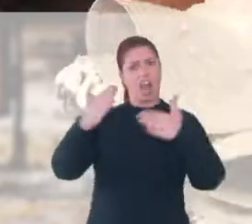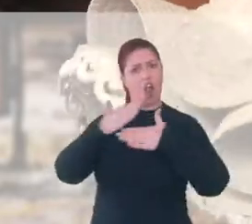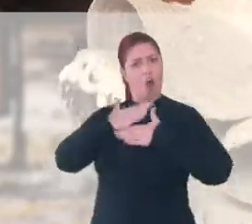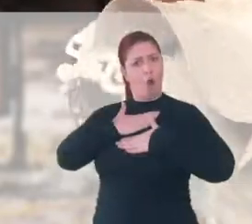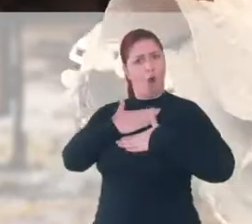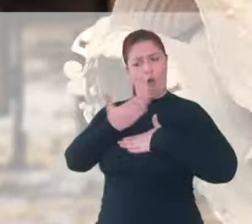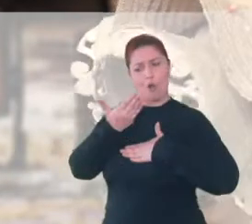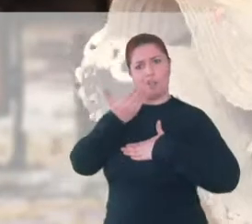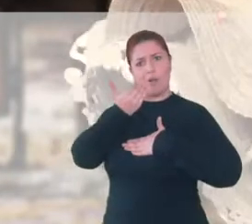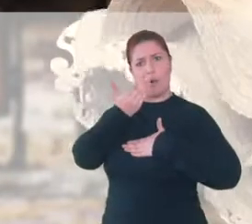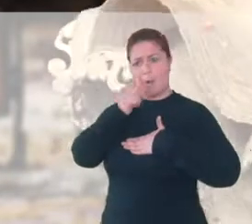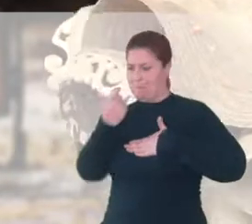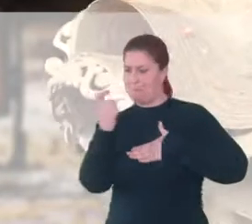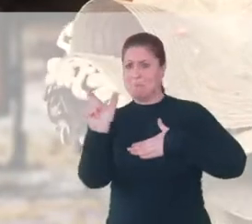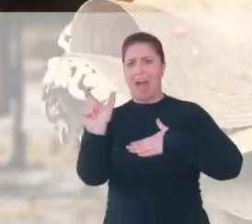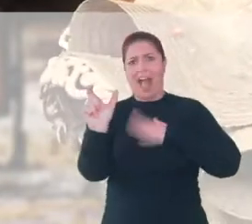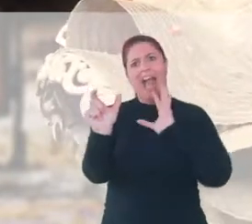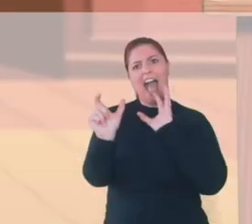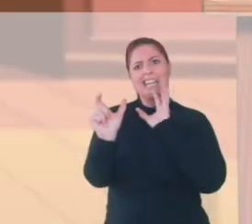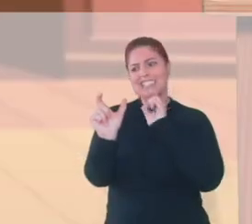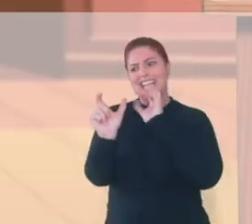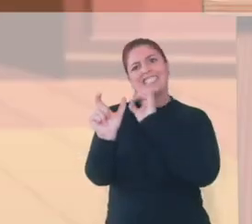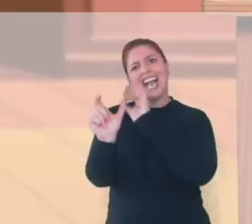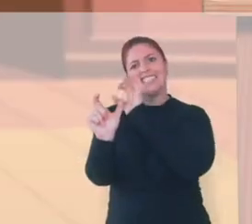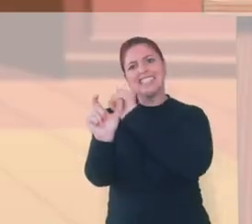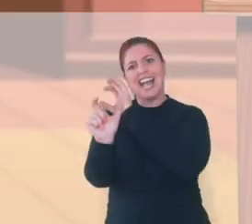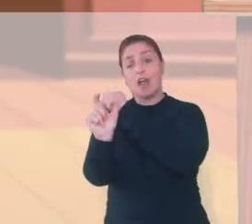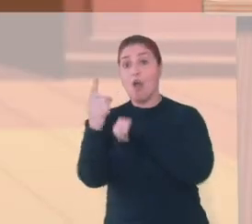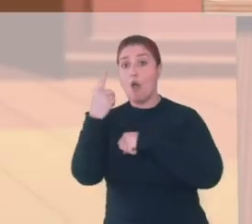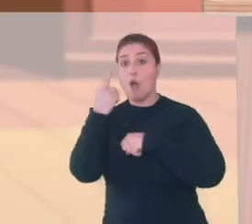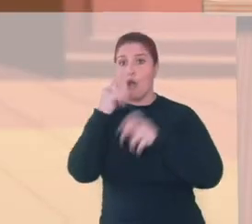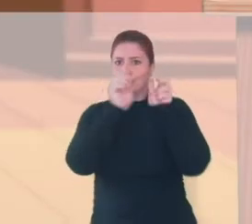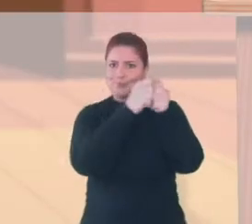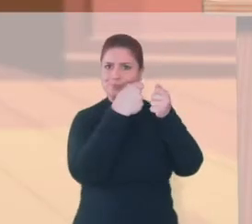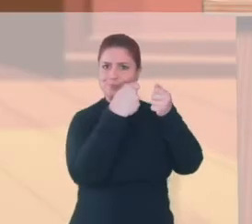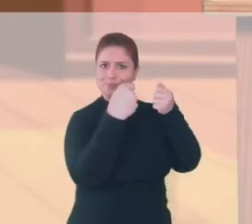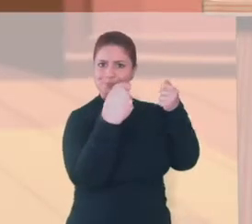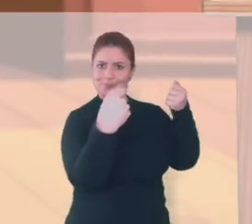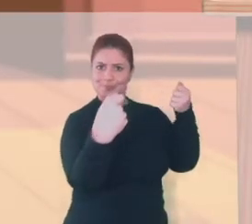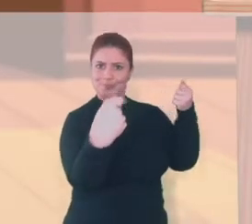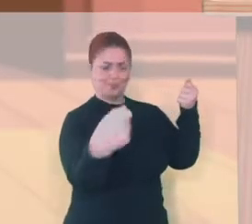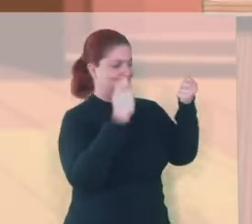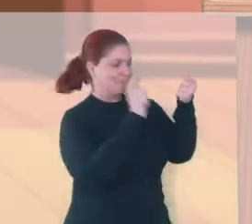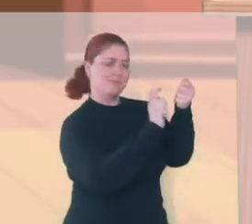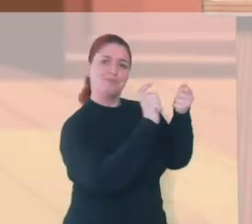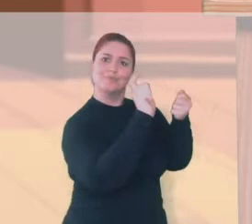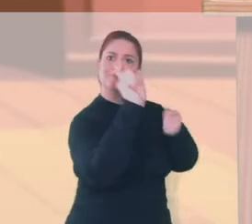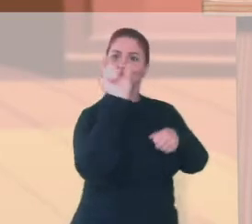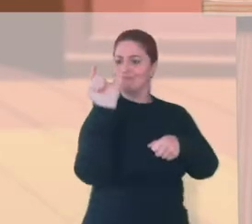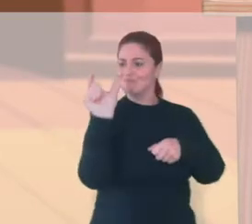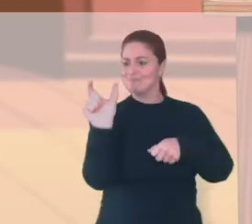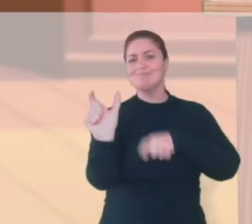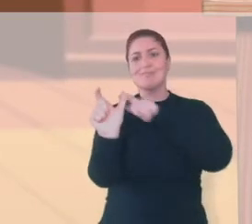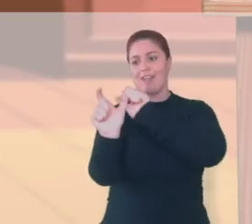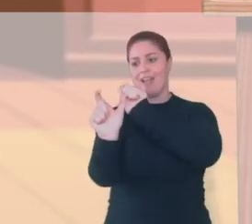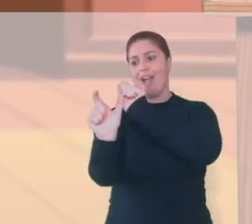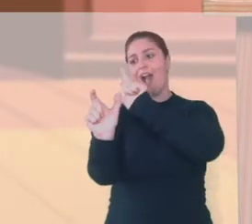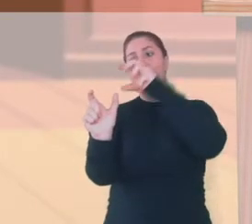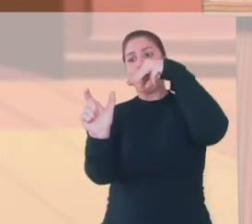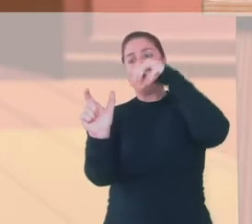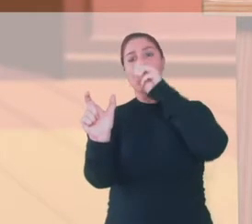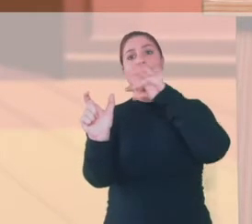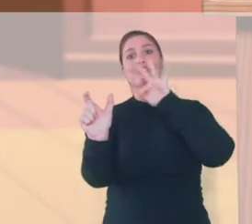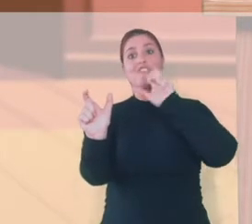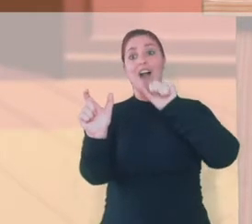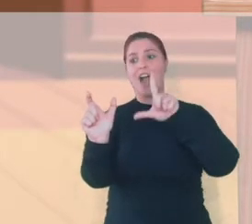comer palavra. Em uma página estava escrito